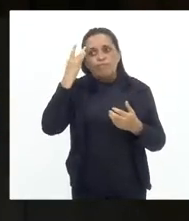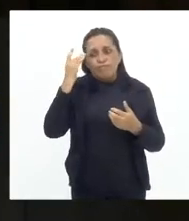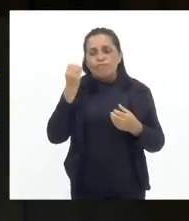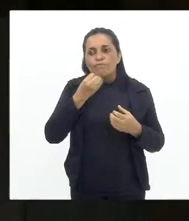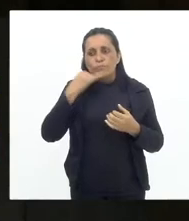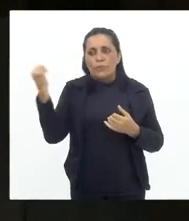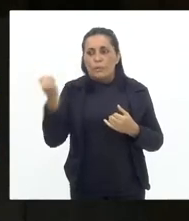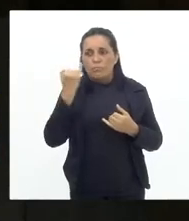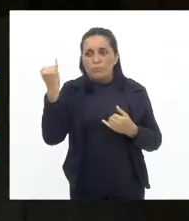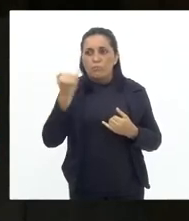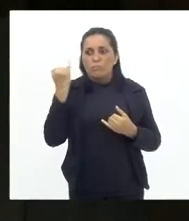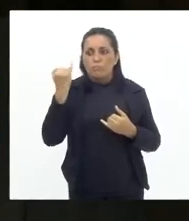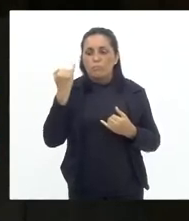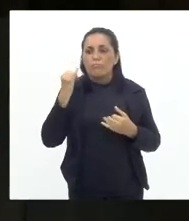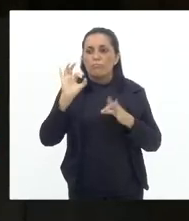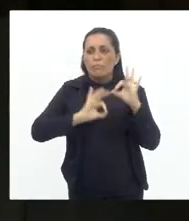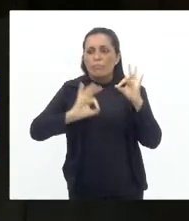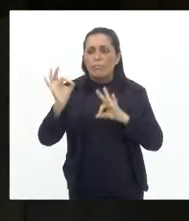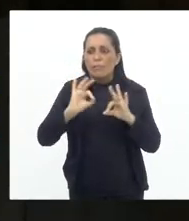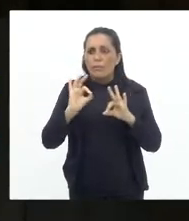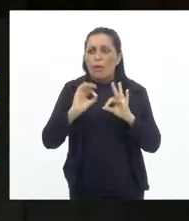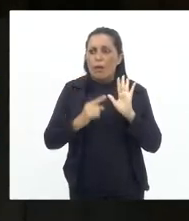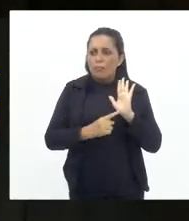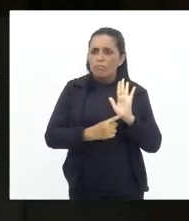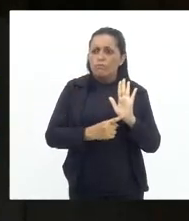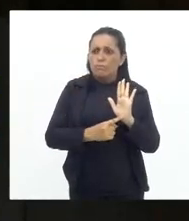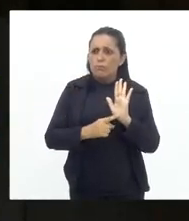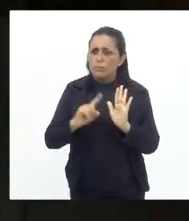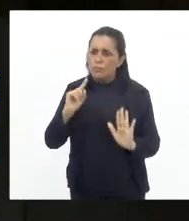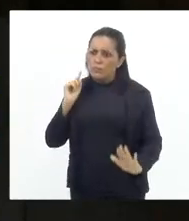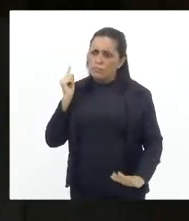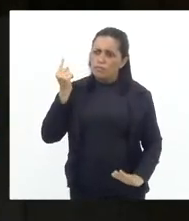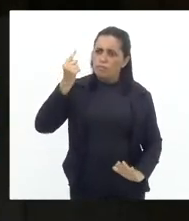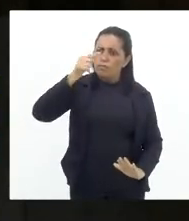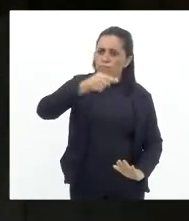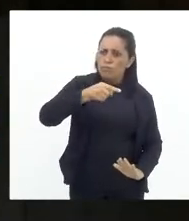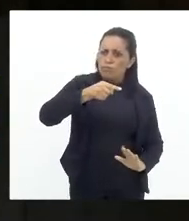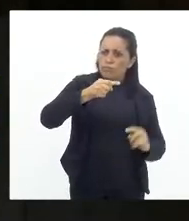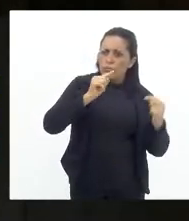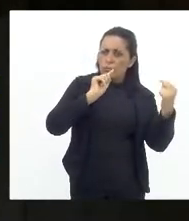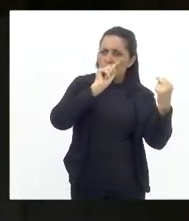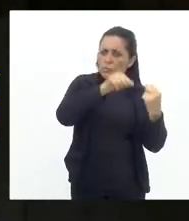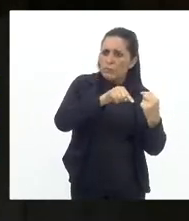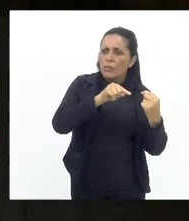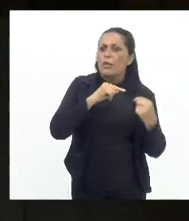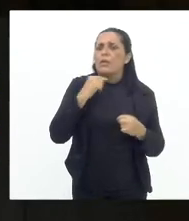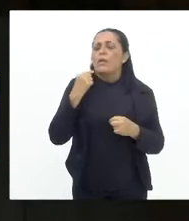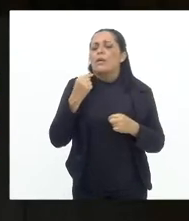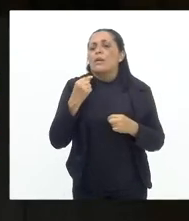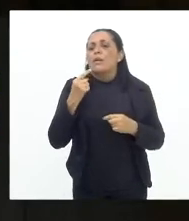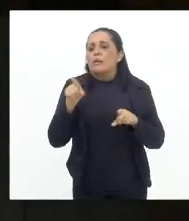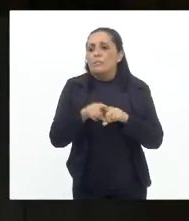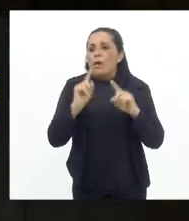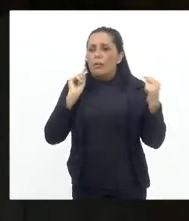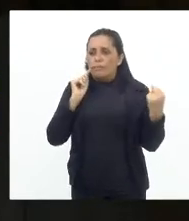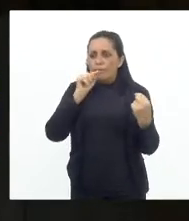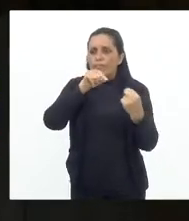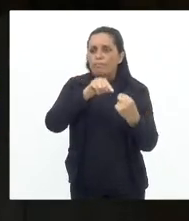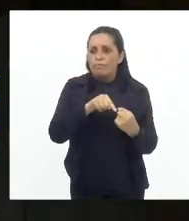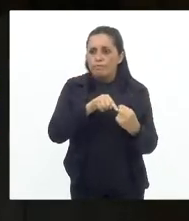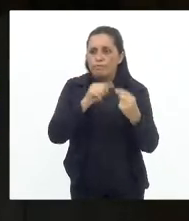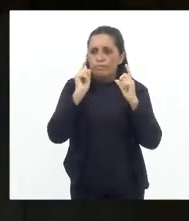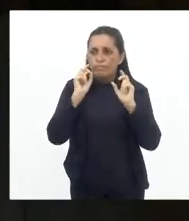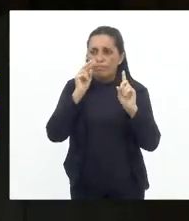um projecto que aposta na dimensão socioeducativa dessas unidades aposta na Perspectiva